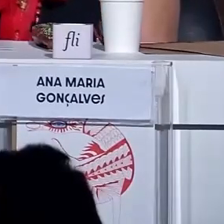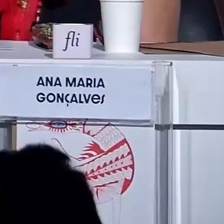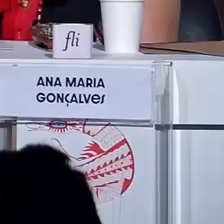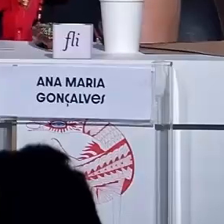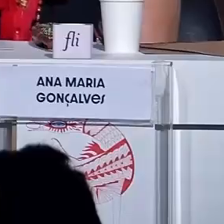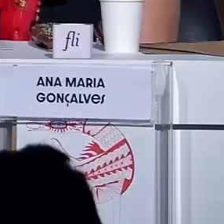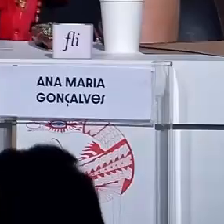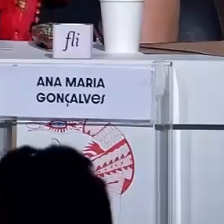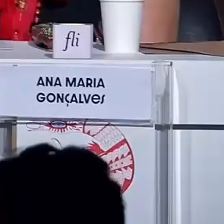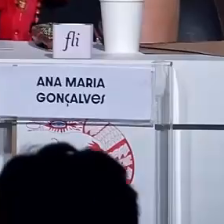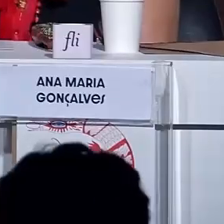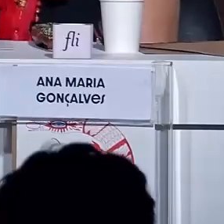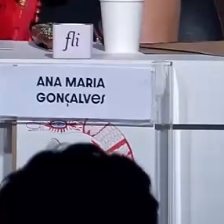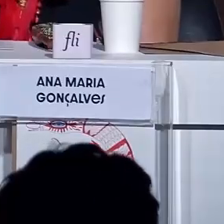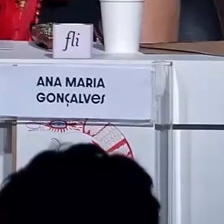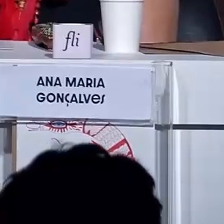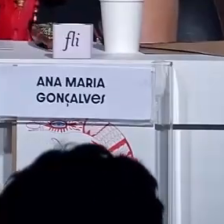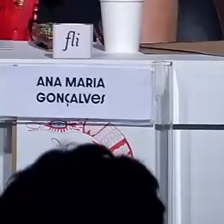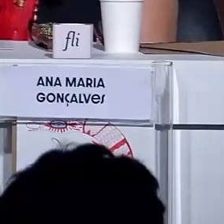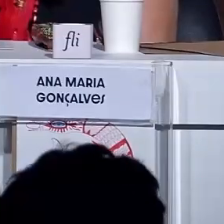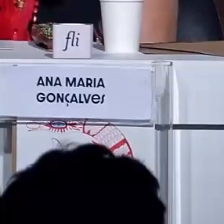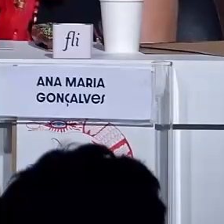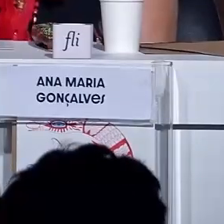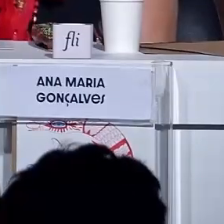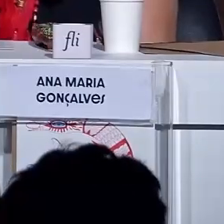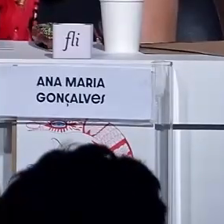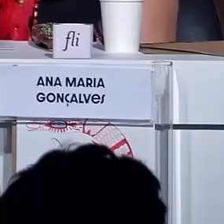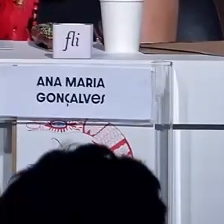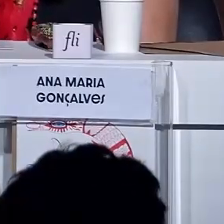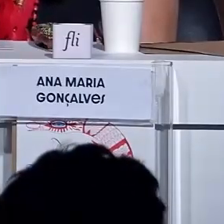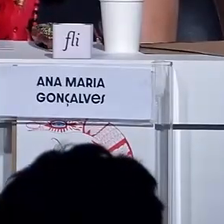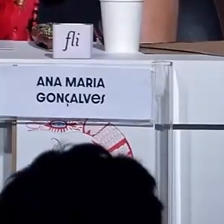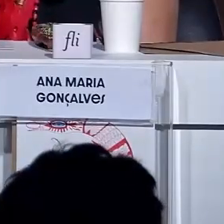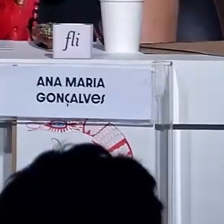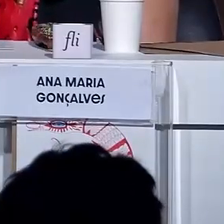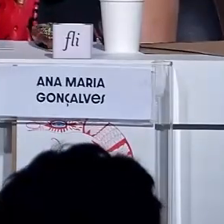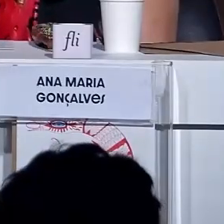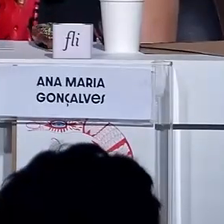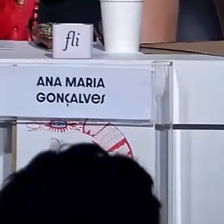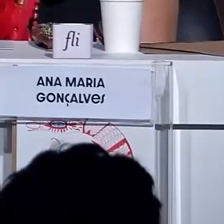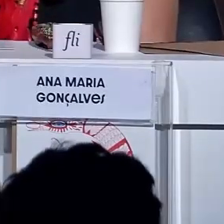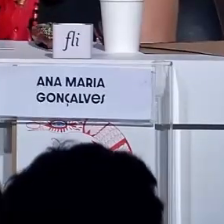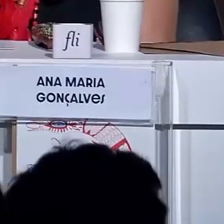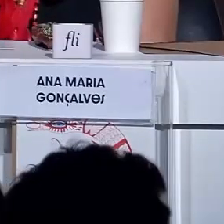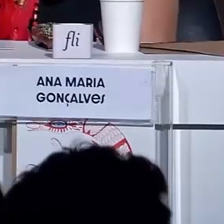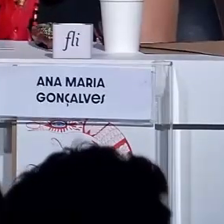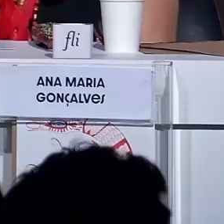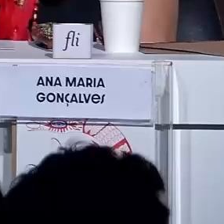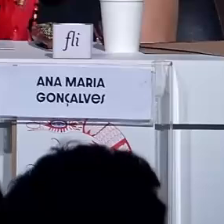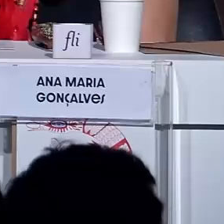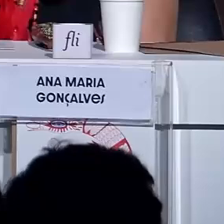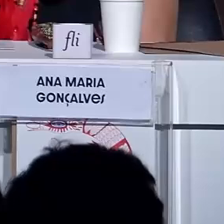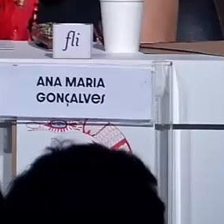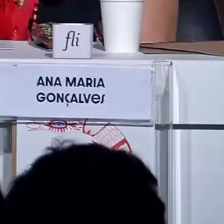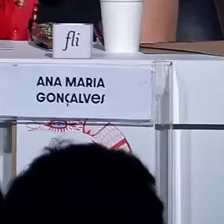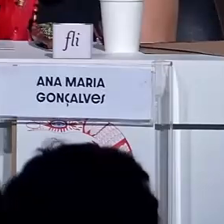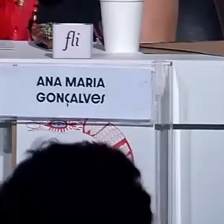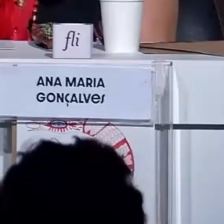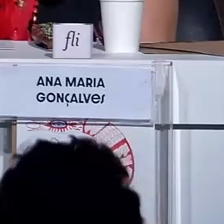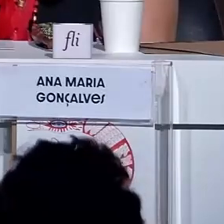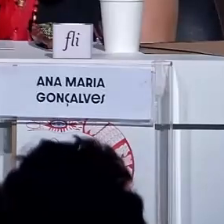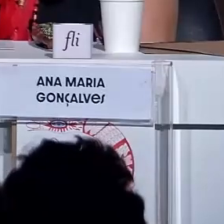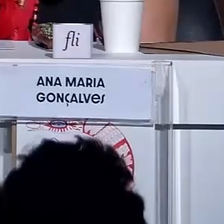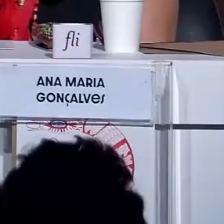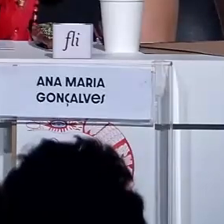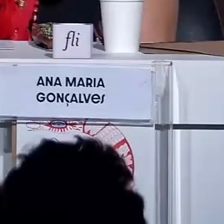de ebó, como eu já disse, é nas encruzilhadas. Espaço comandado por Exu, aquele que mata um pássaro ontem